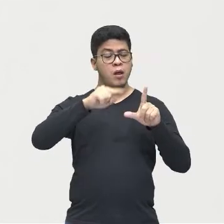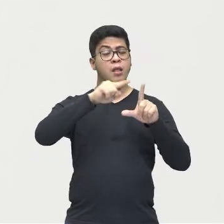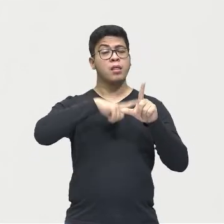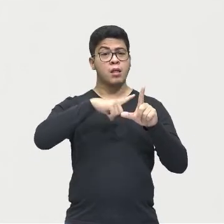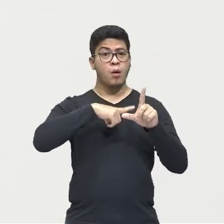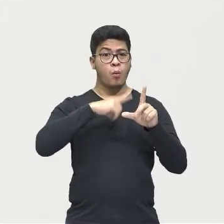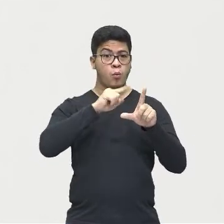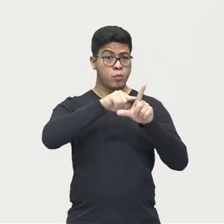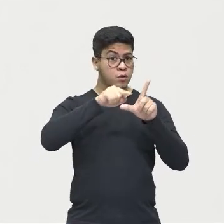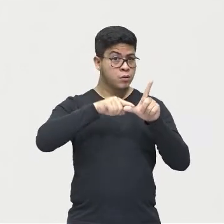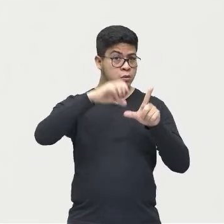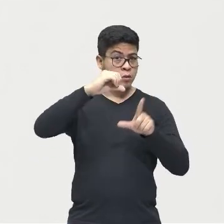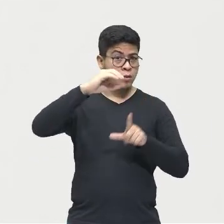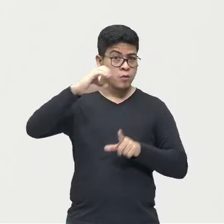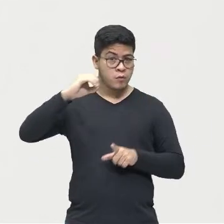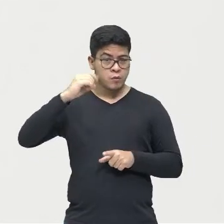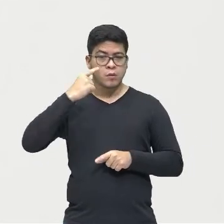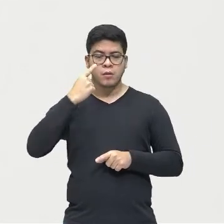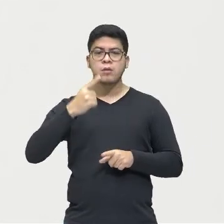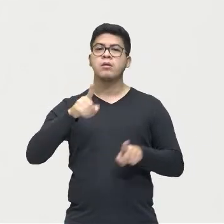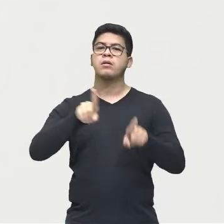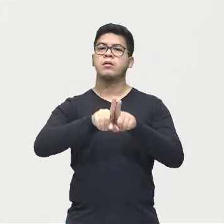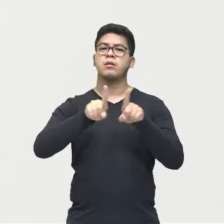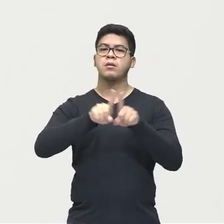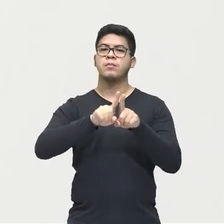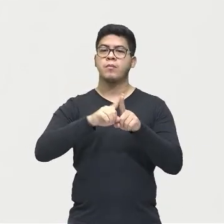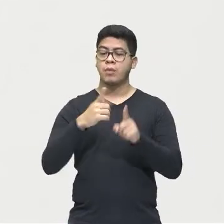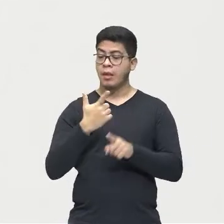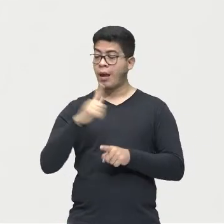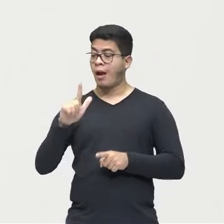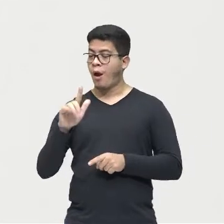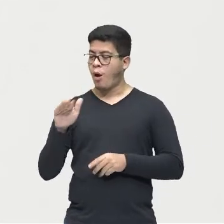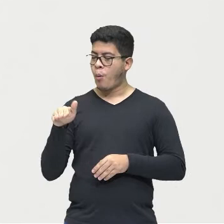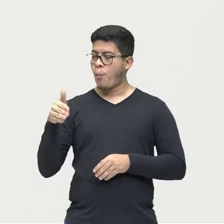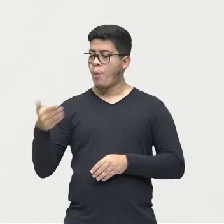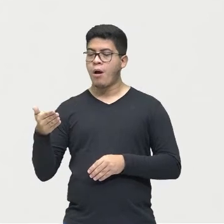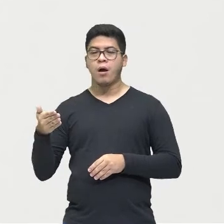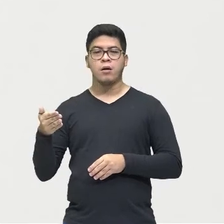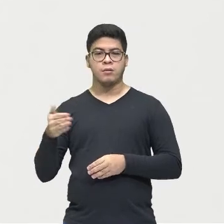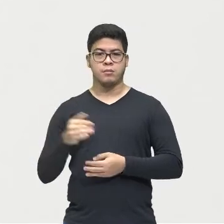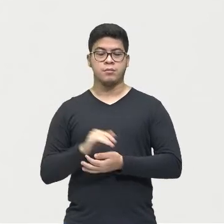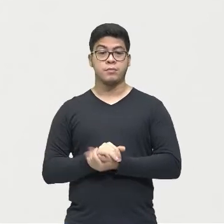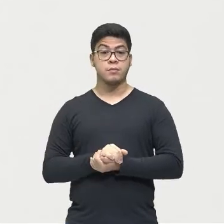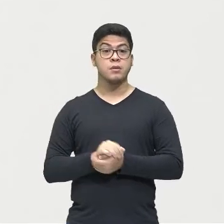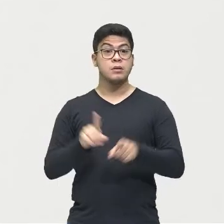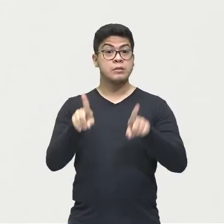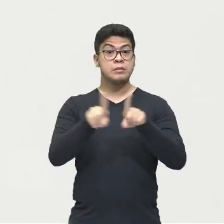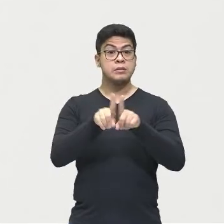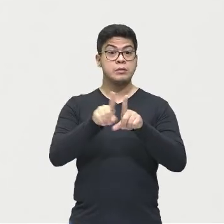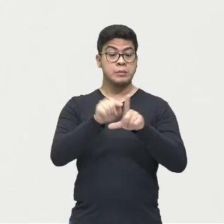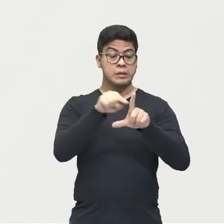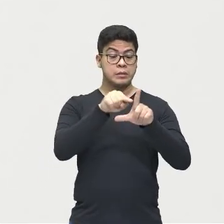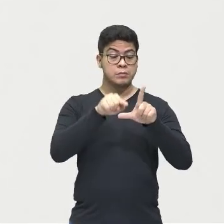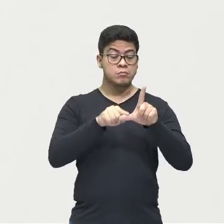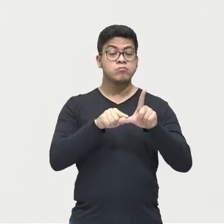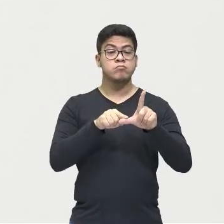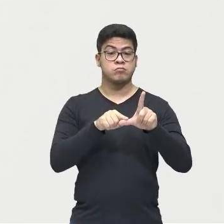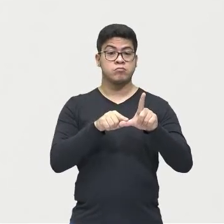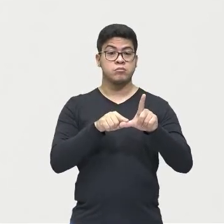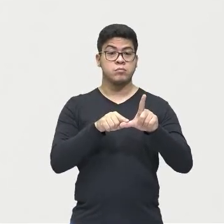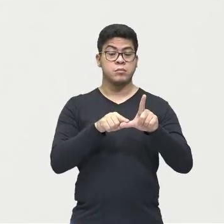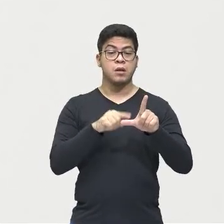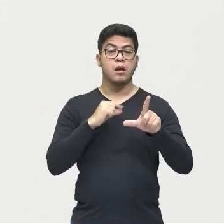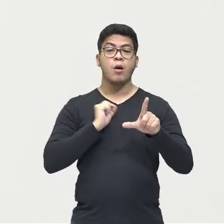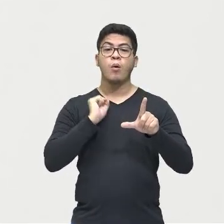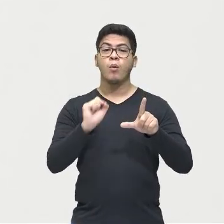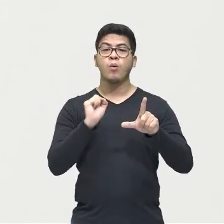As diagonais são bissetrizes dos ângulos internos. As diagonais são eixos de simetria. Se são eixos de